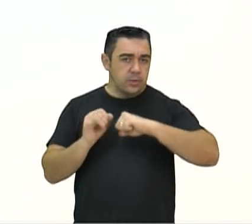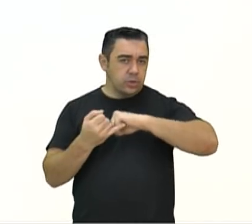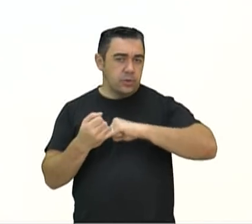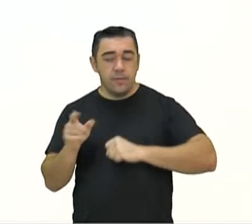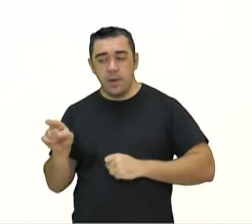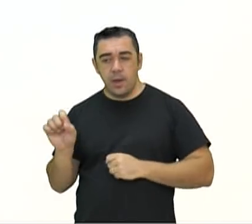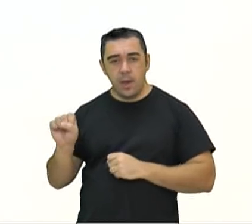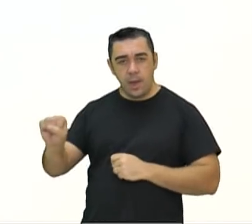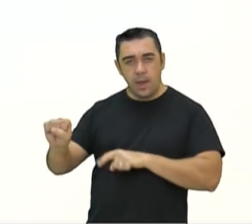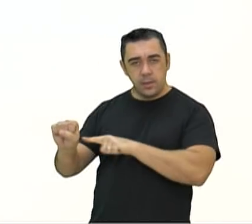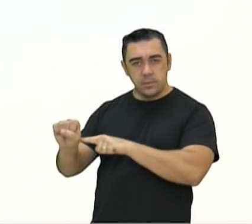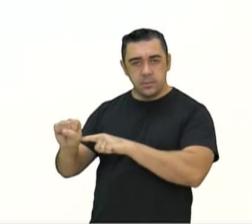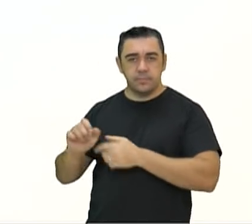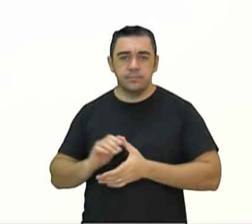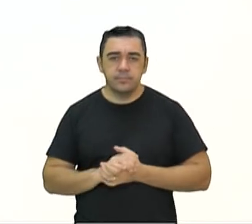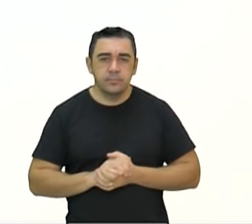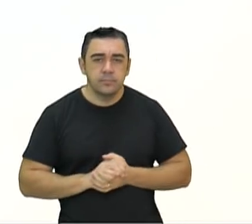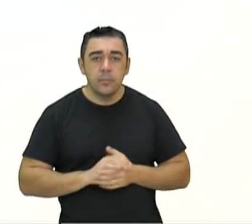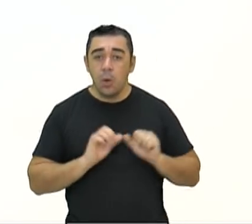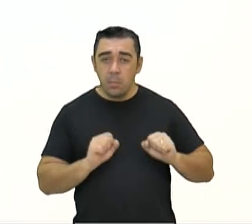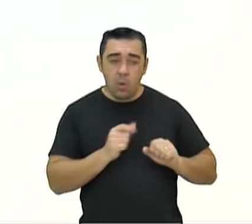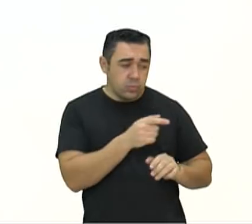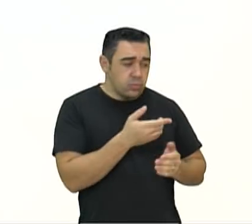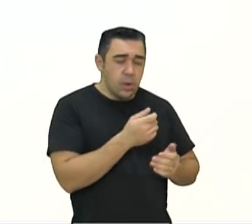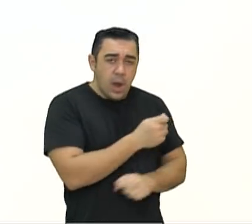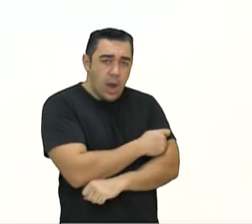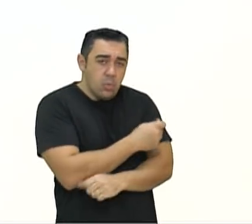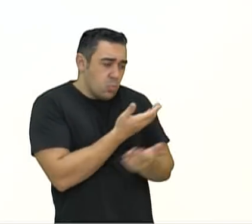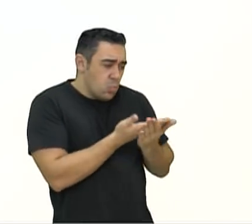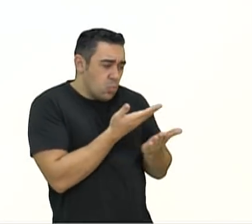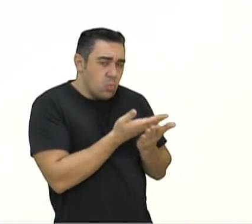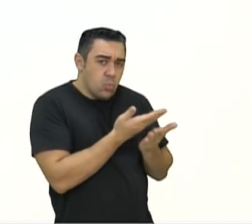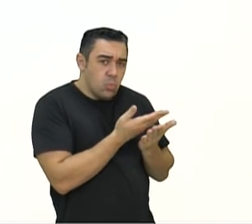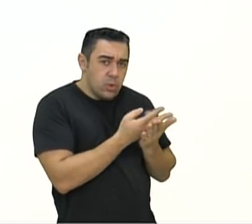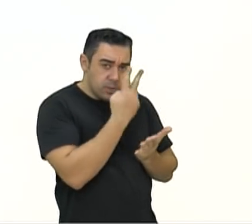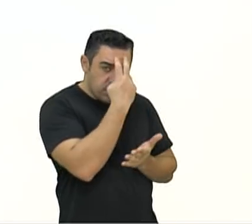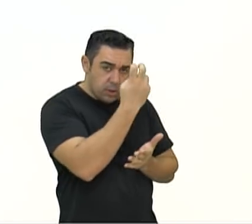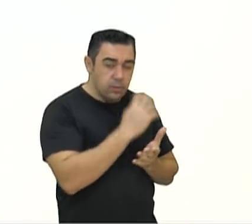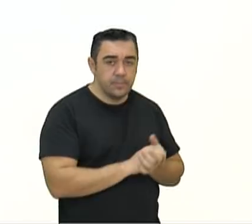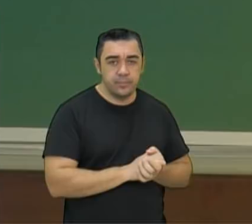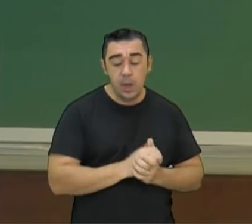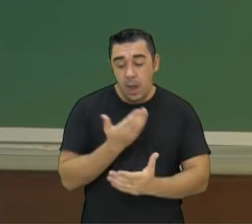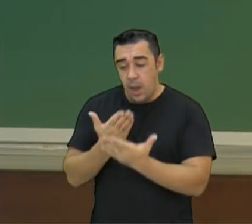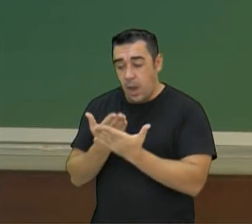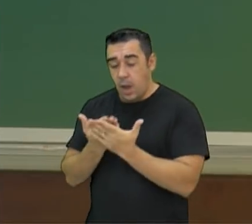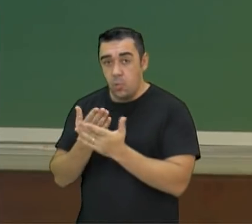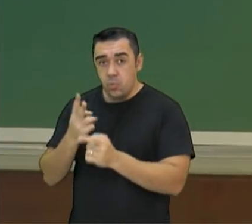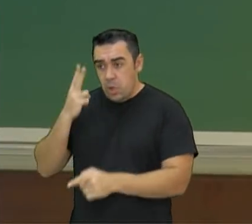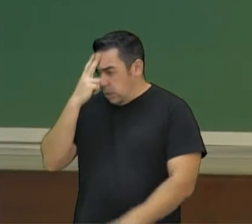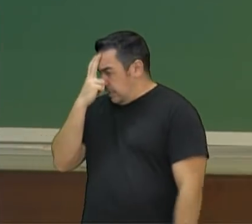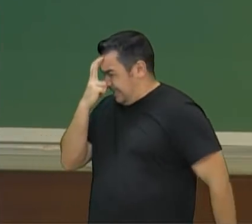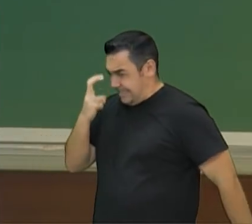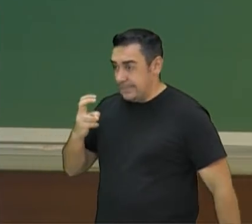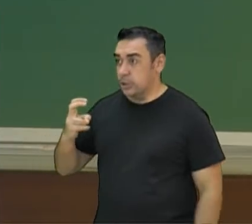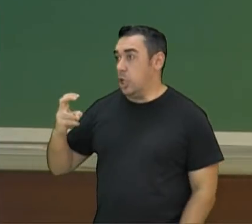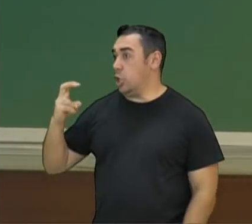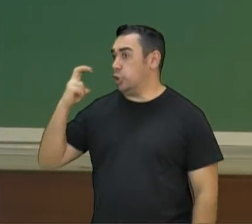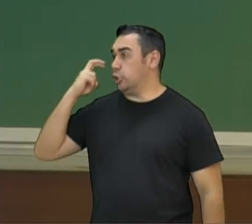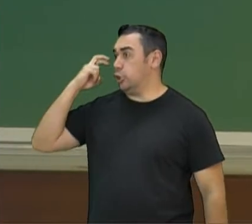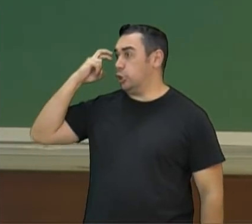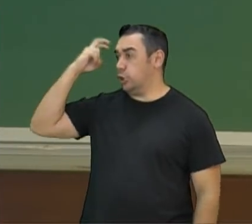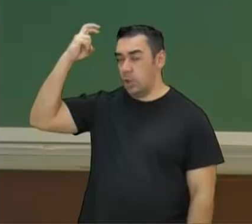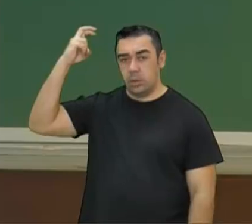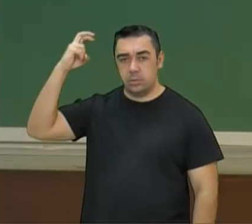S. Também eu posso ter estudante inteligente, estudante inteligentíssimo. Agora eu modifiquei o grau do meu